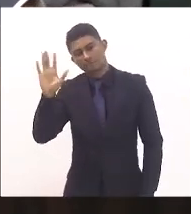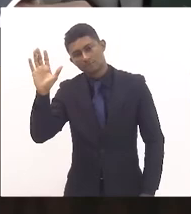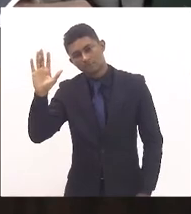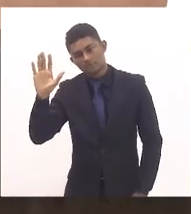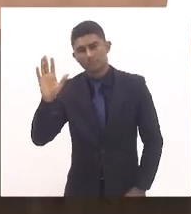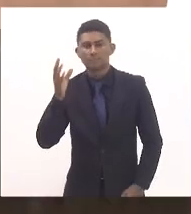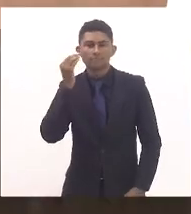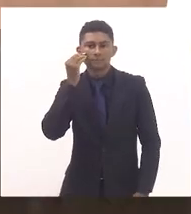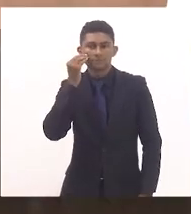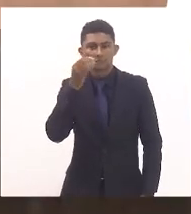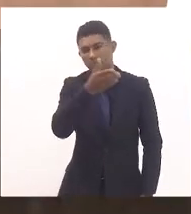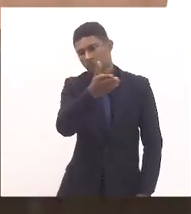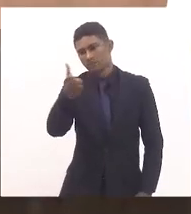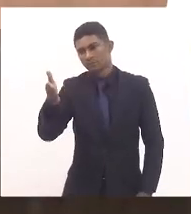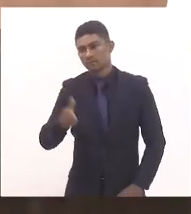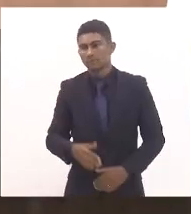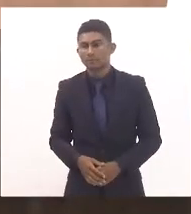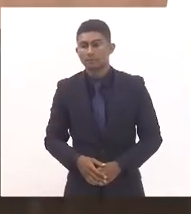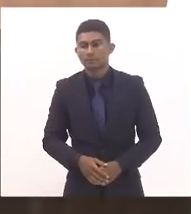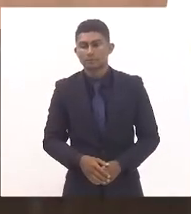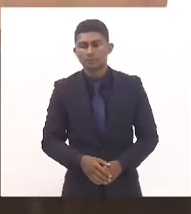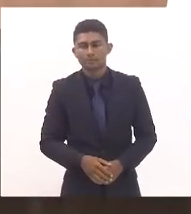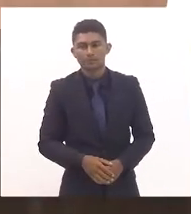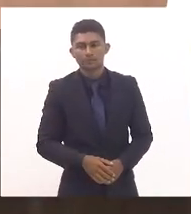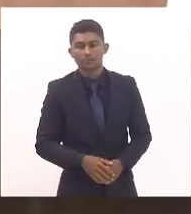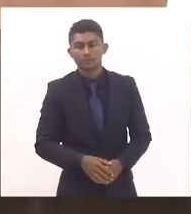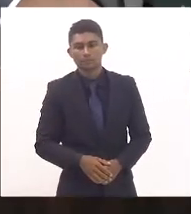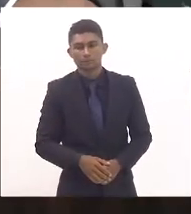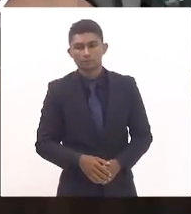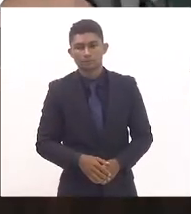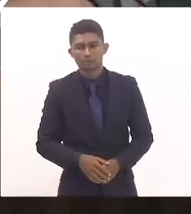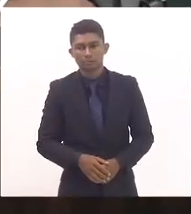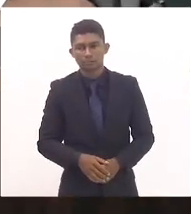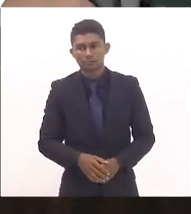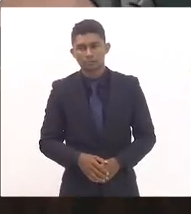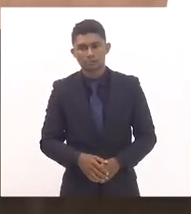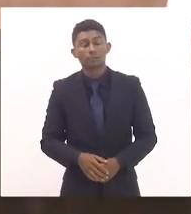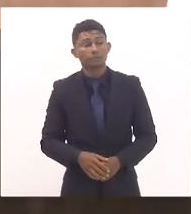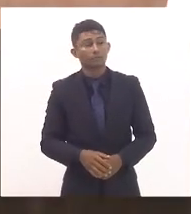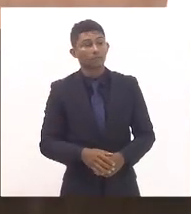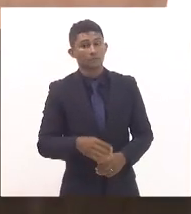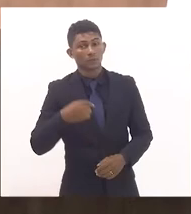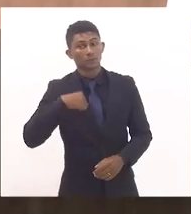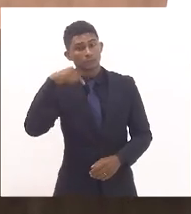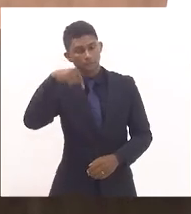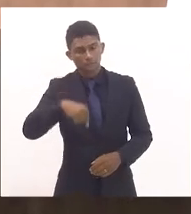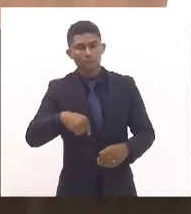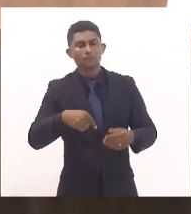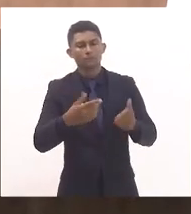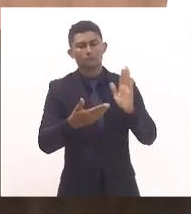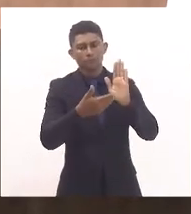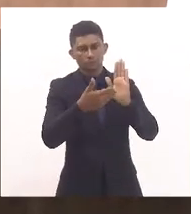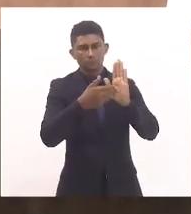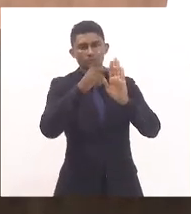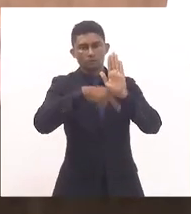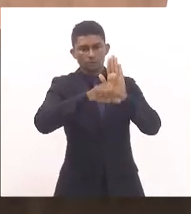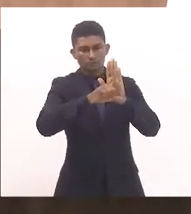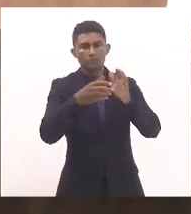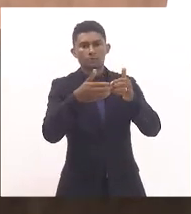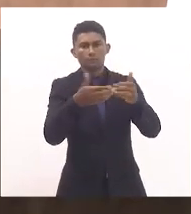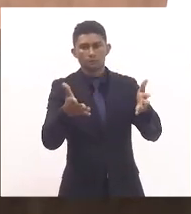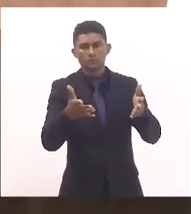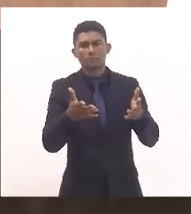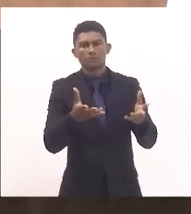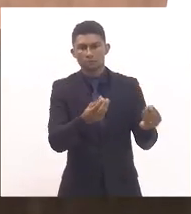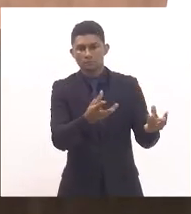deputados. Beijo. Presidente, gostaria... Vai abrir para a coautoria? Antes de mais nada, gostaria de abrir para a coautoria. Diversos deputados já pediram